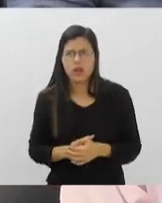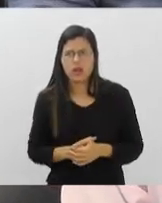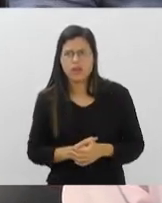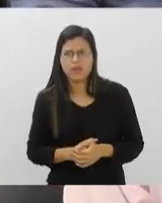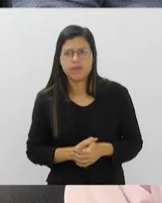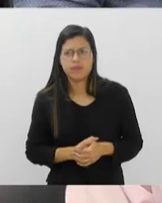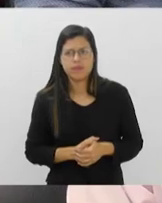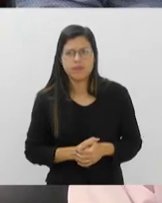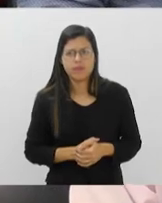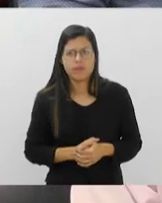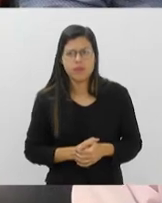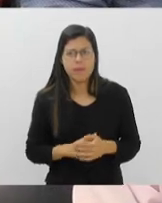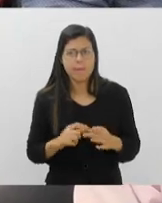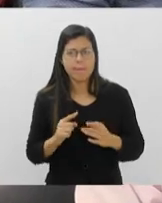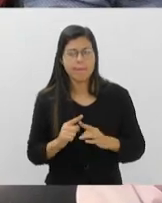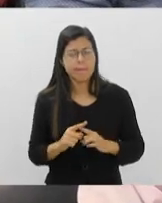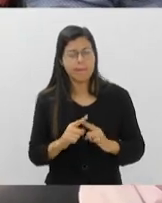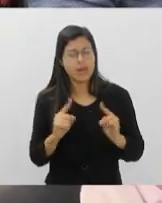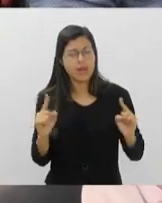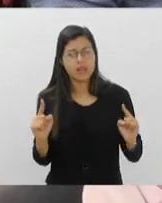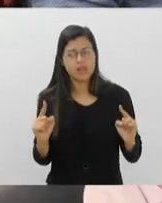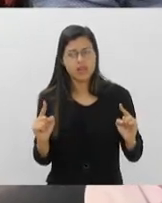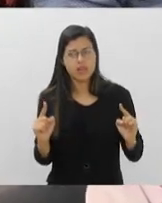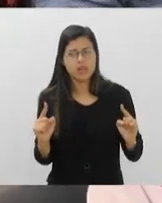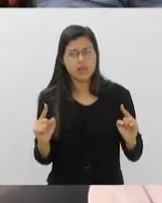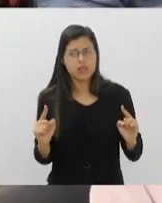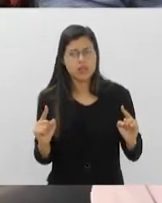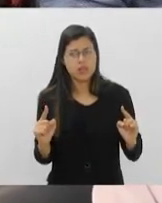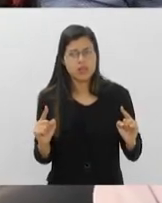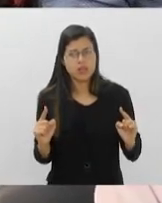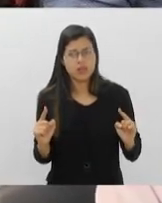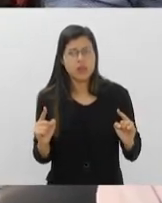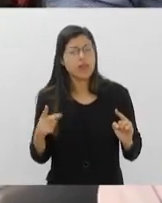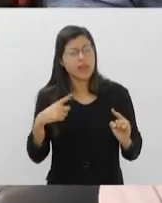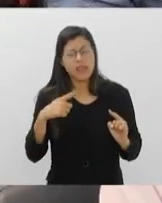pobreza mas mesmo assim tem